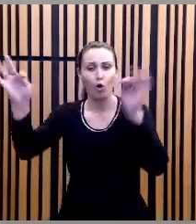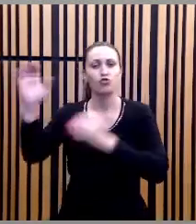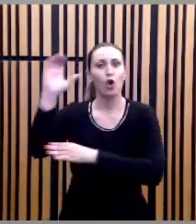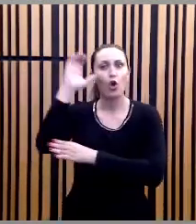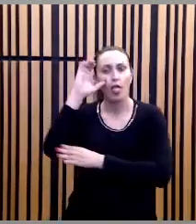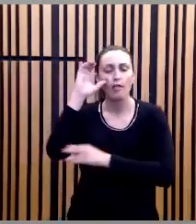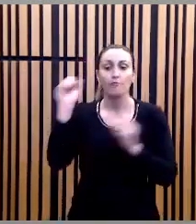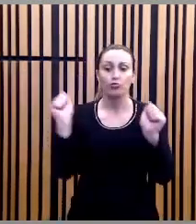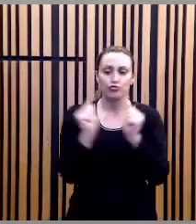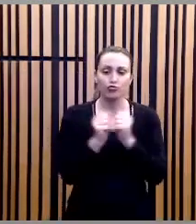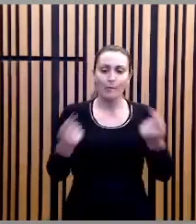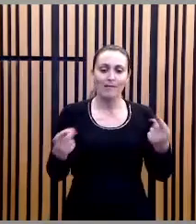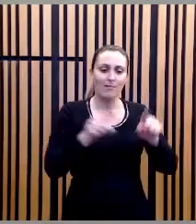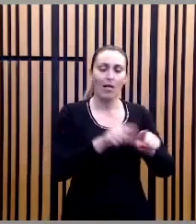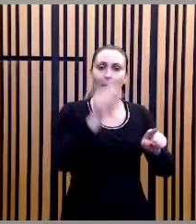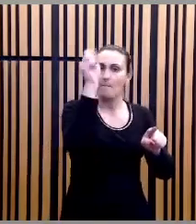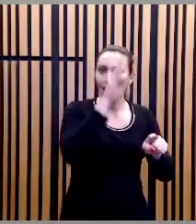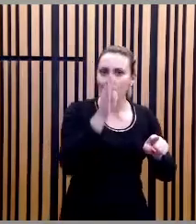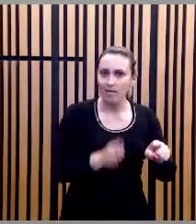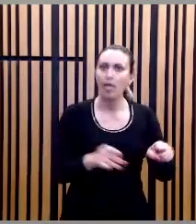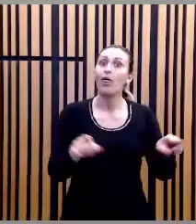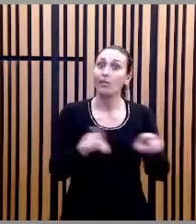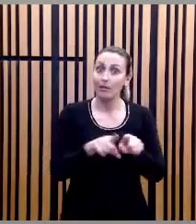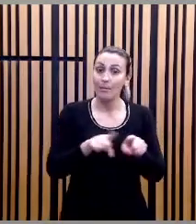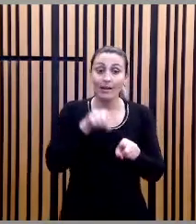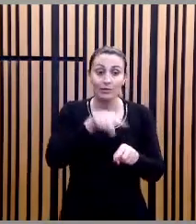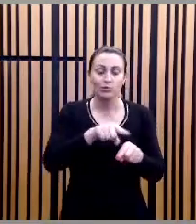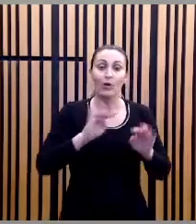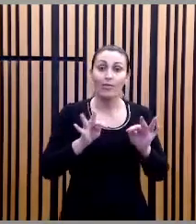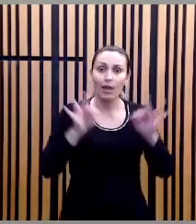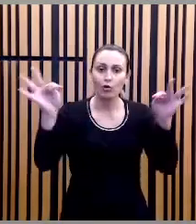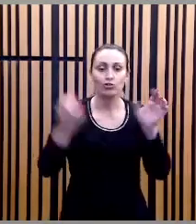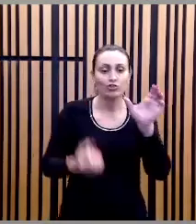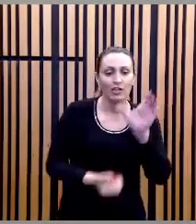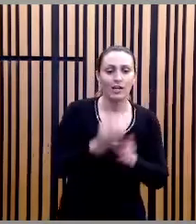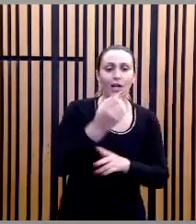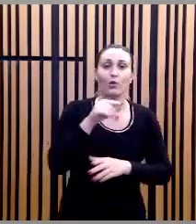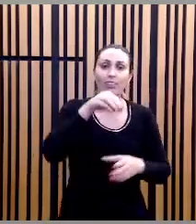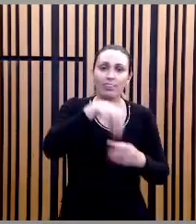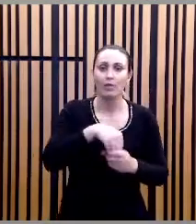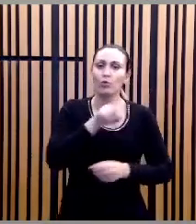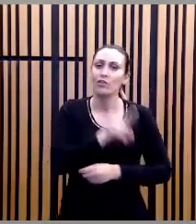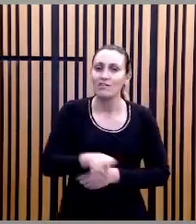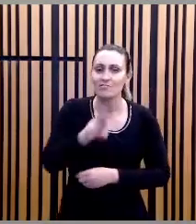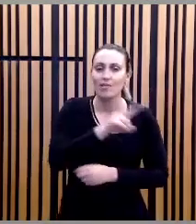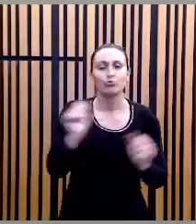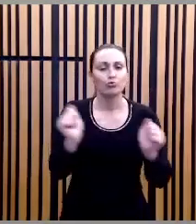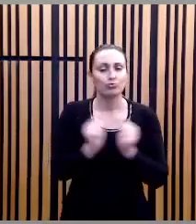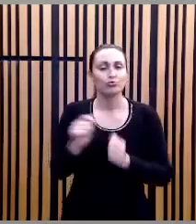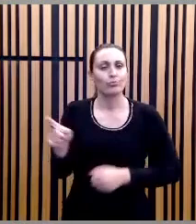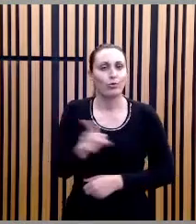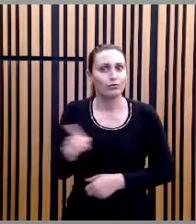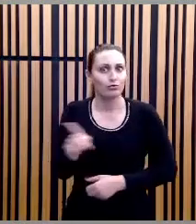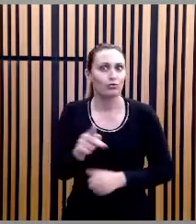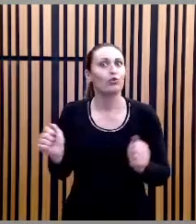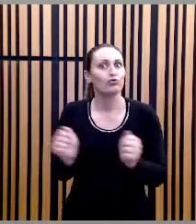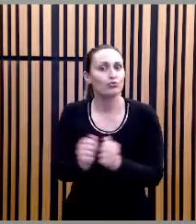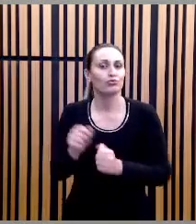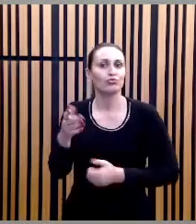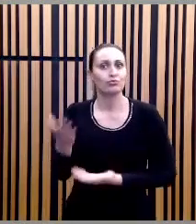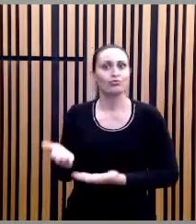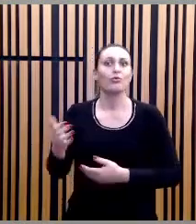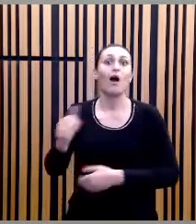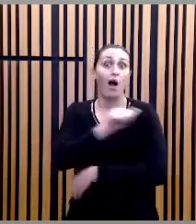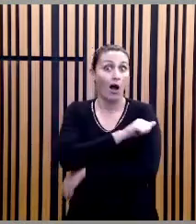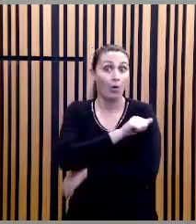brasileira, tecnologia desenvolvida dentro da universidade, com os pesquisadores, com os alunos, com o parque, bem pertinho aí